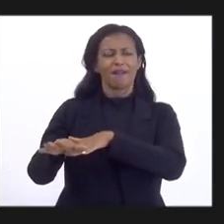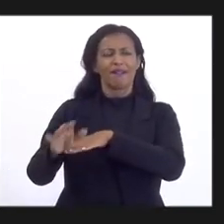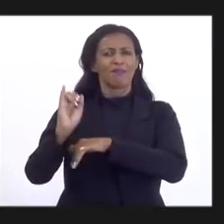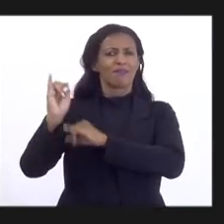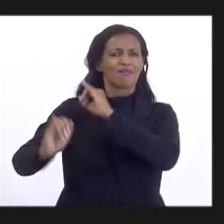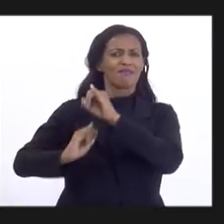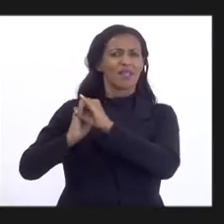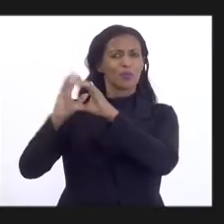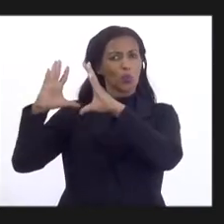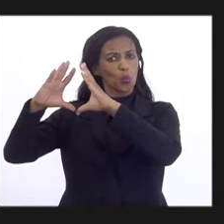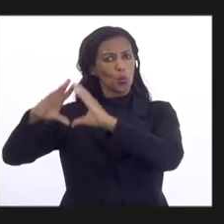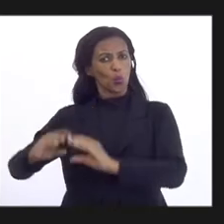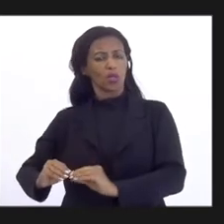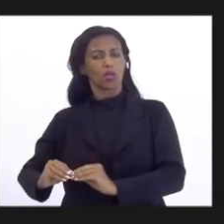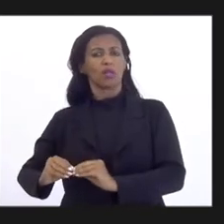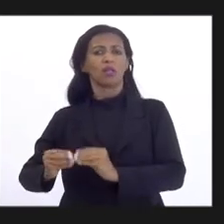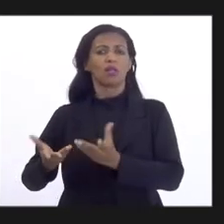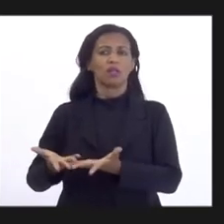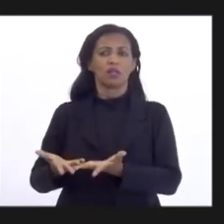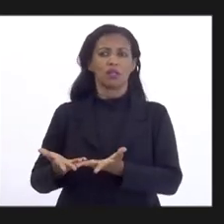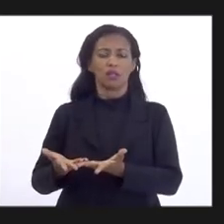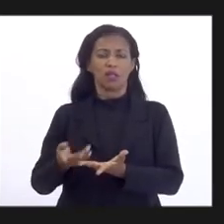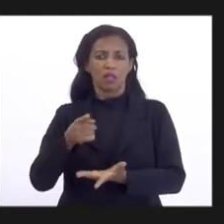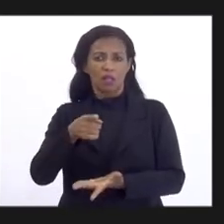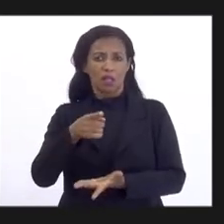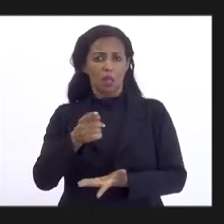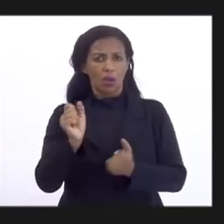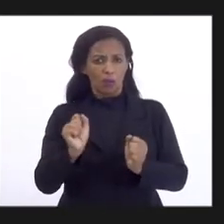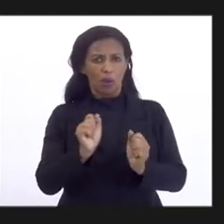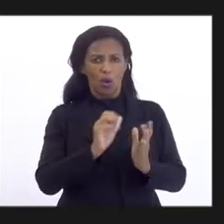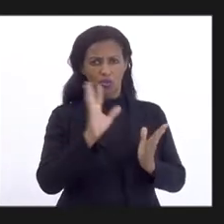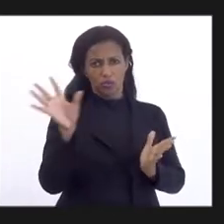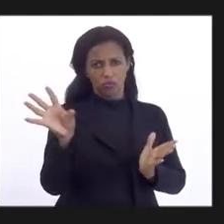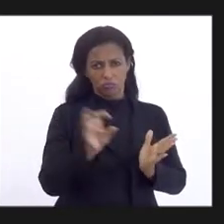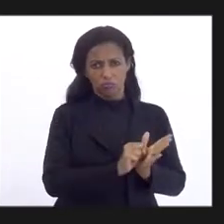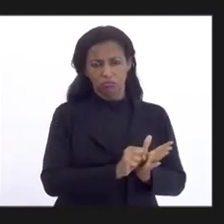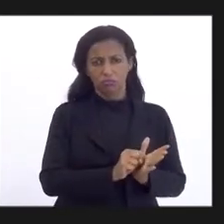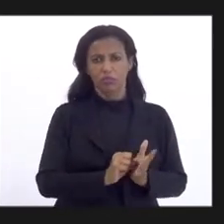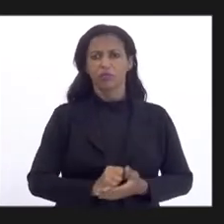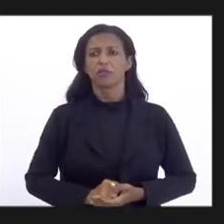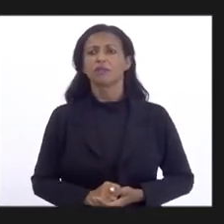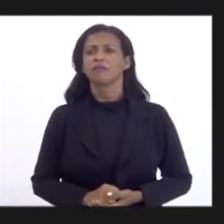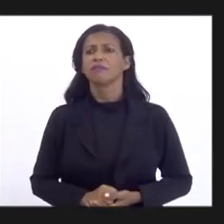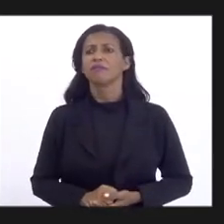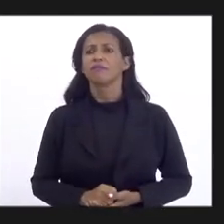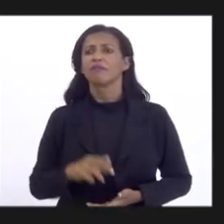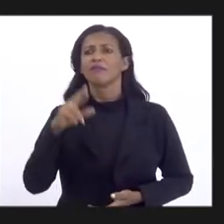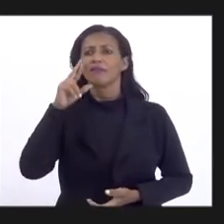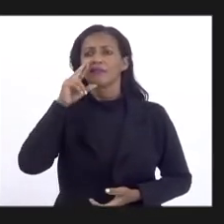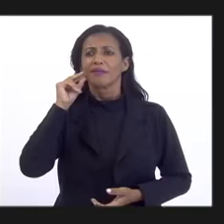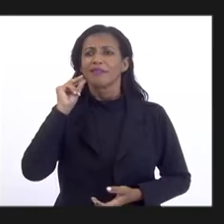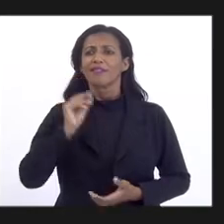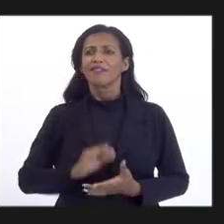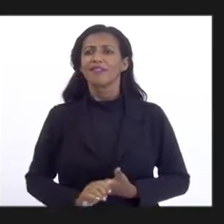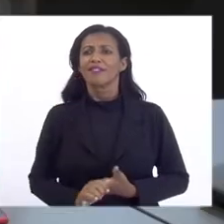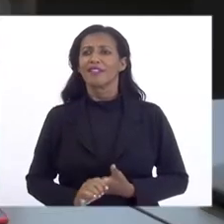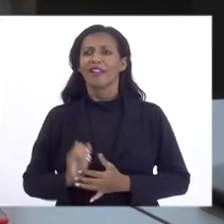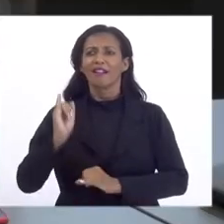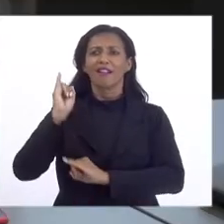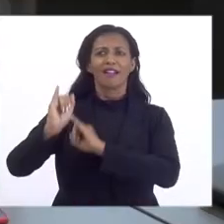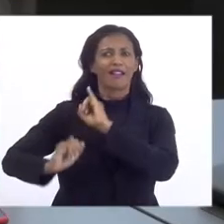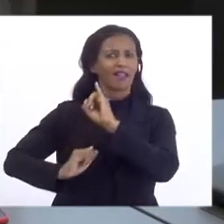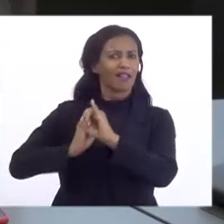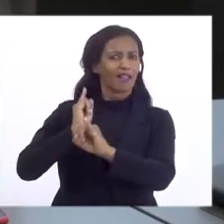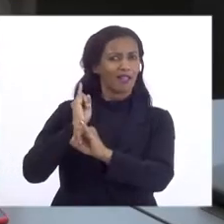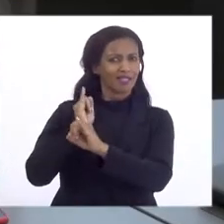ligação, me caiu meu link, o senhor pode tomar nota, por favor? Ô, Rosenberg, a internet não